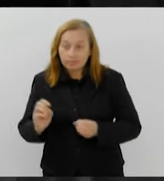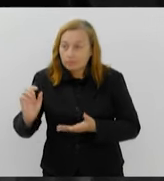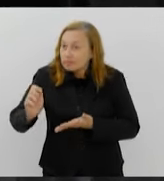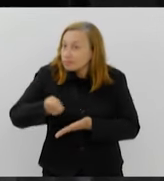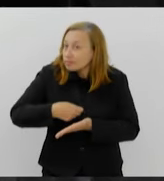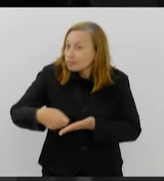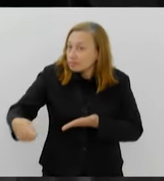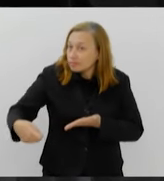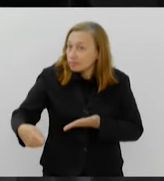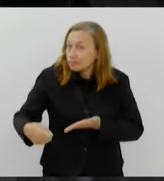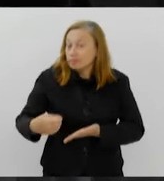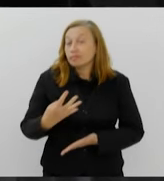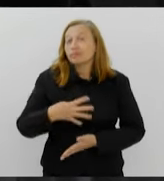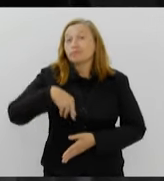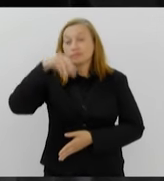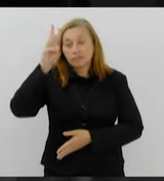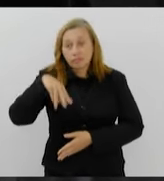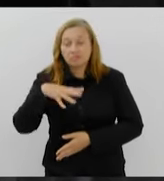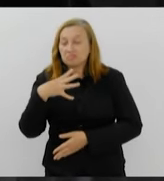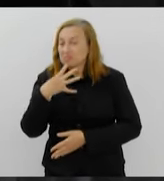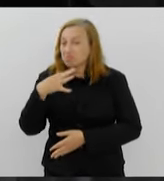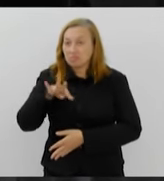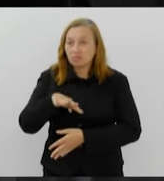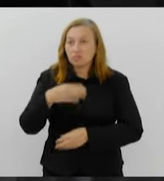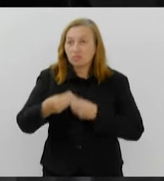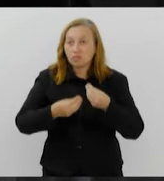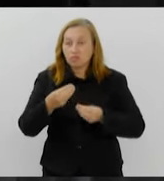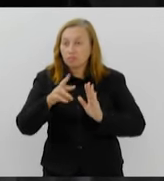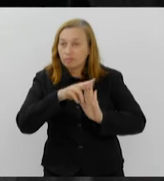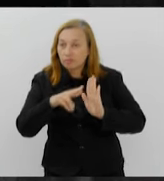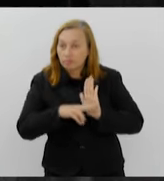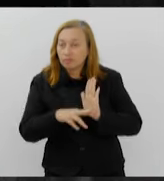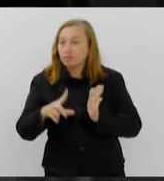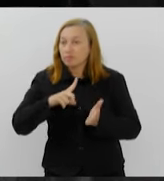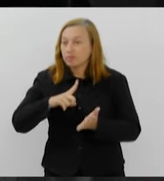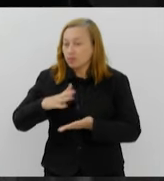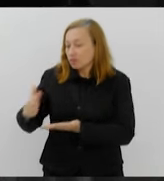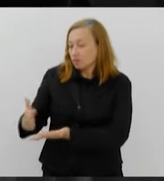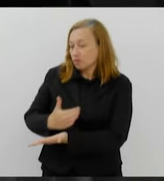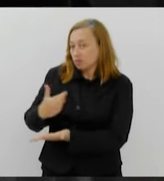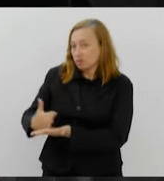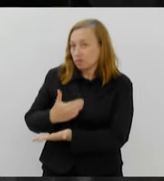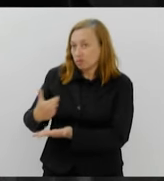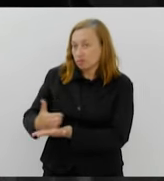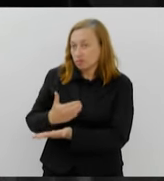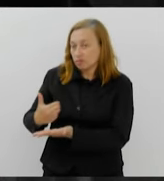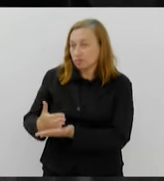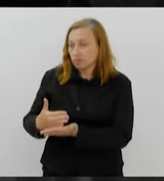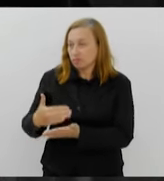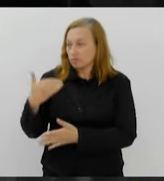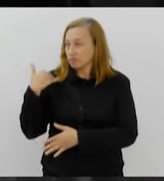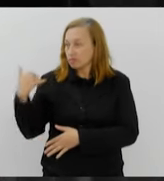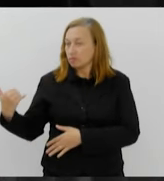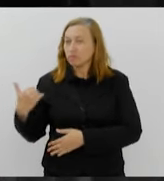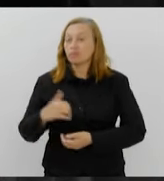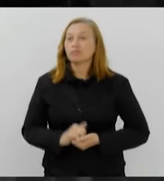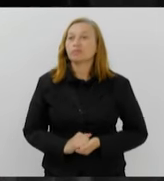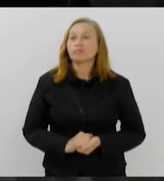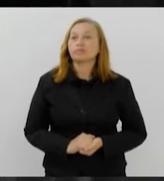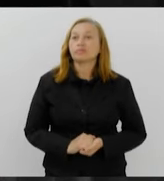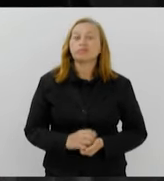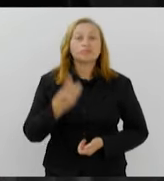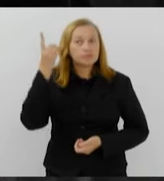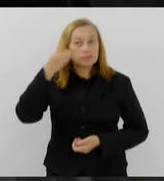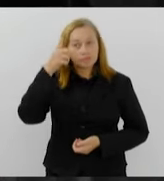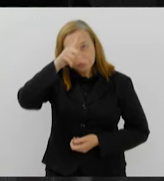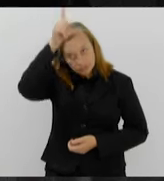aqueles que não conhecem Como é o procedimento há um livro aqui na lateral do púlpito e o Deputado Luiz Paulo desde